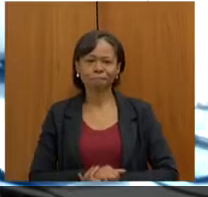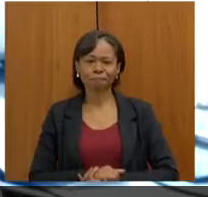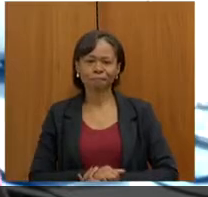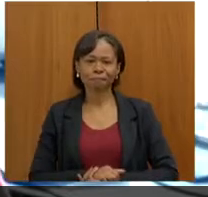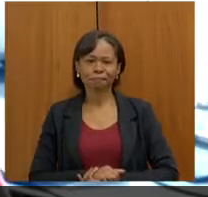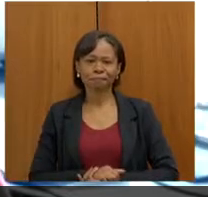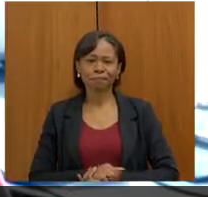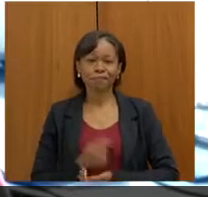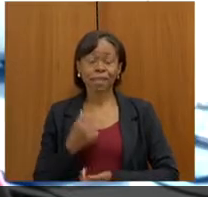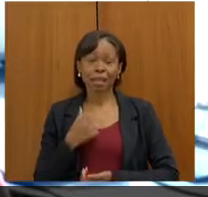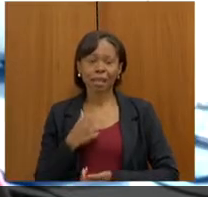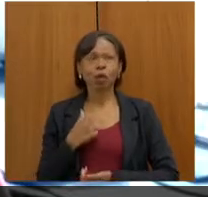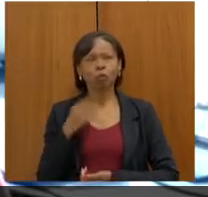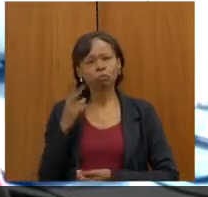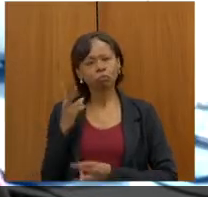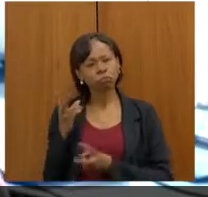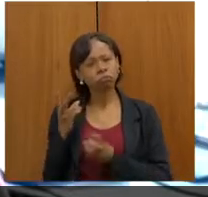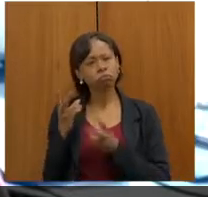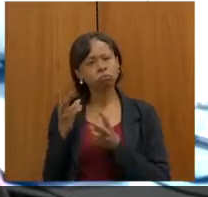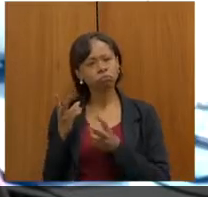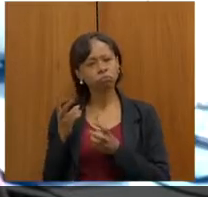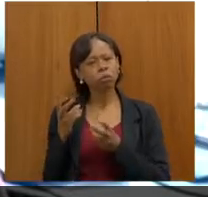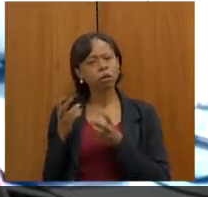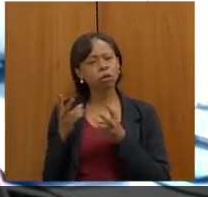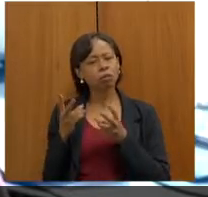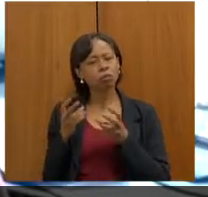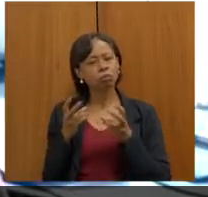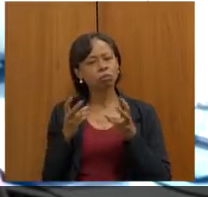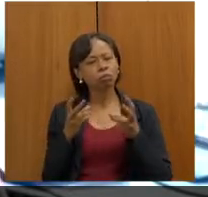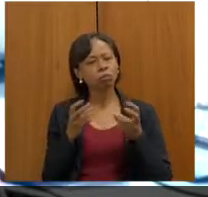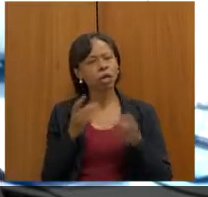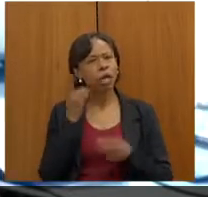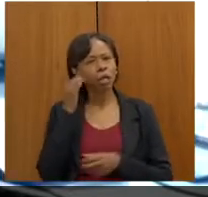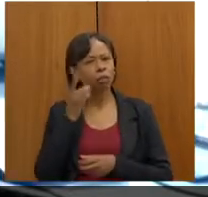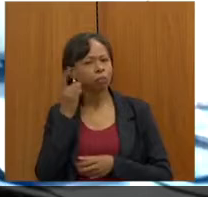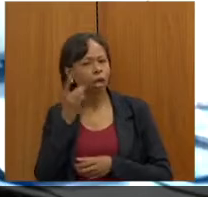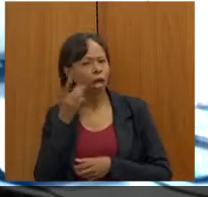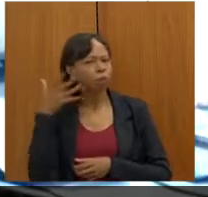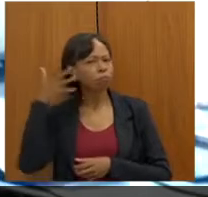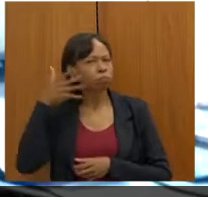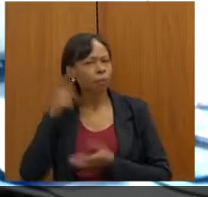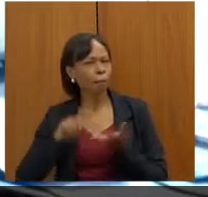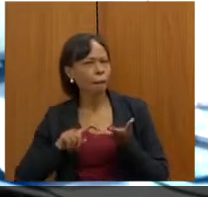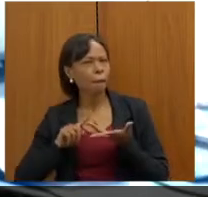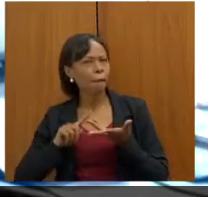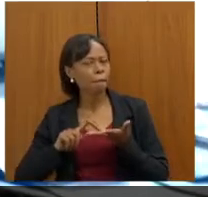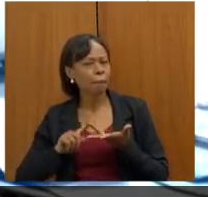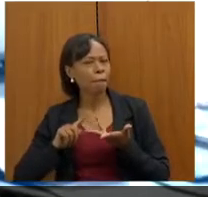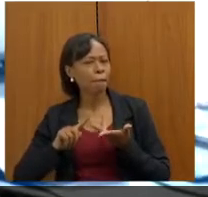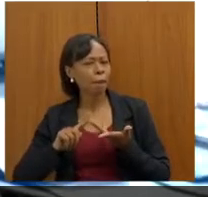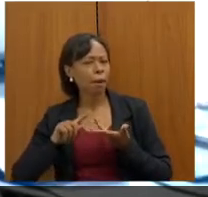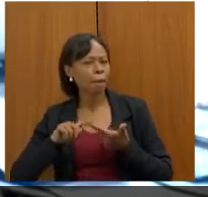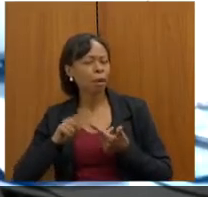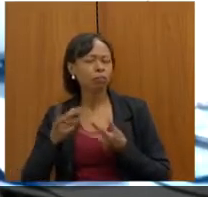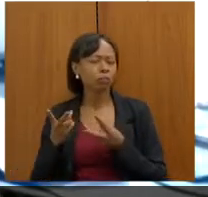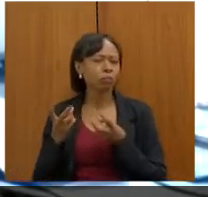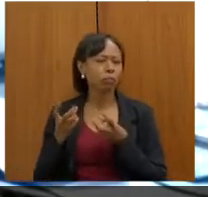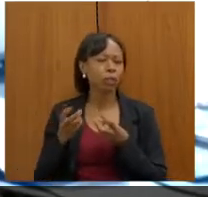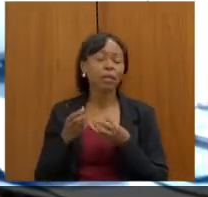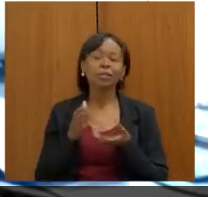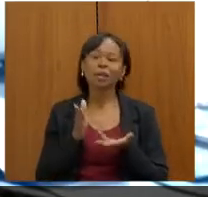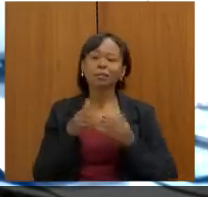eu não fico muito cuidado plantas nossas de editadas quero saudade a